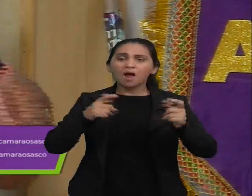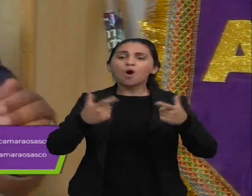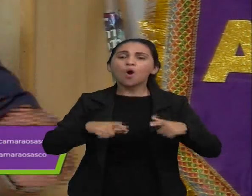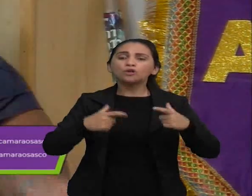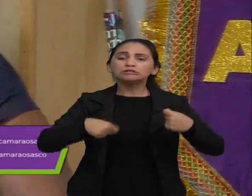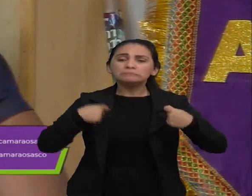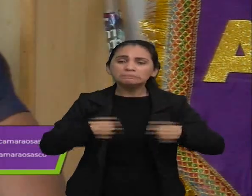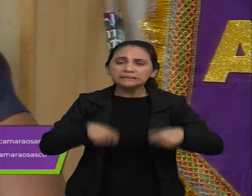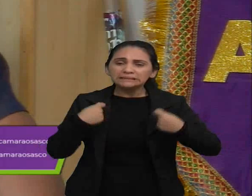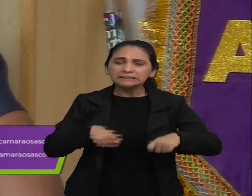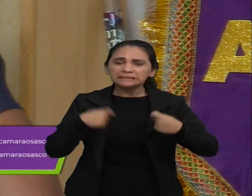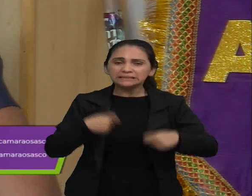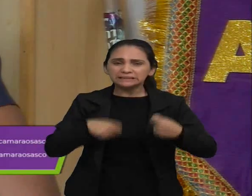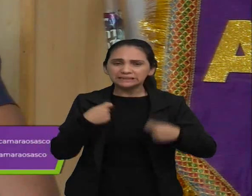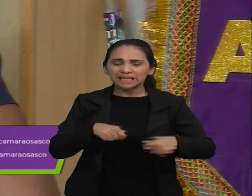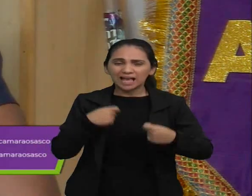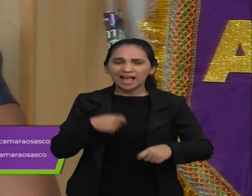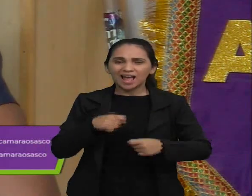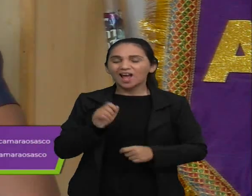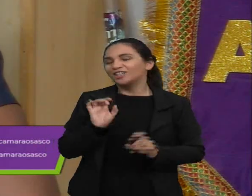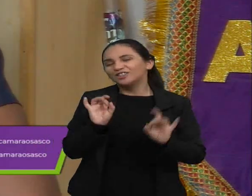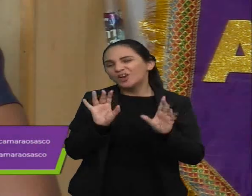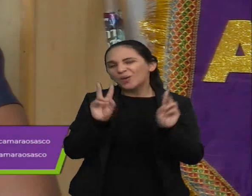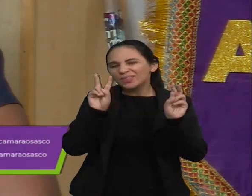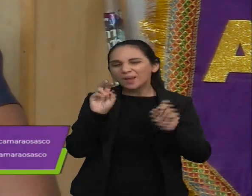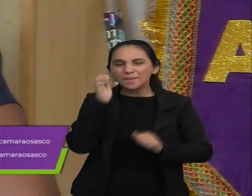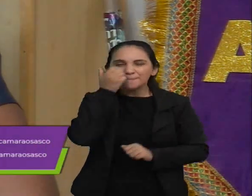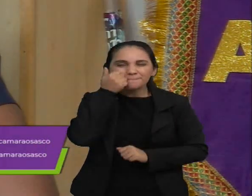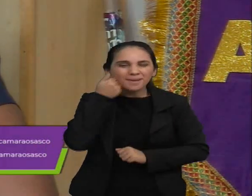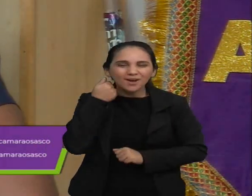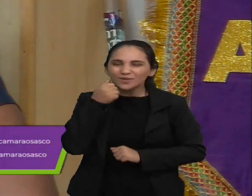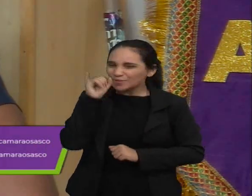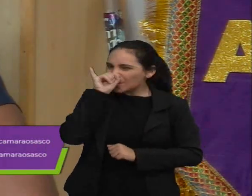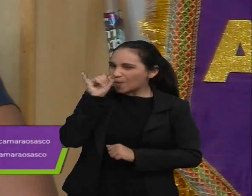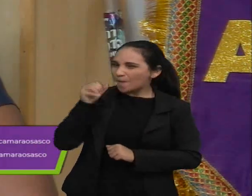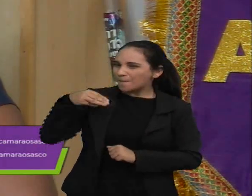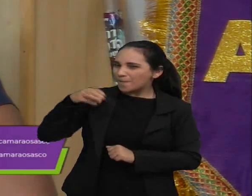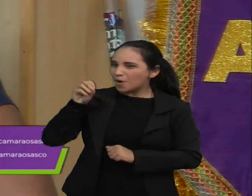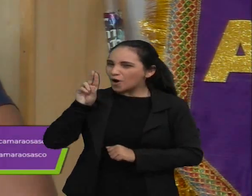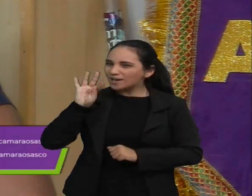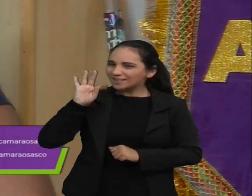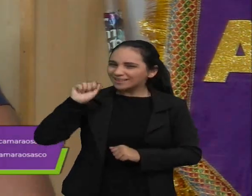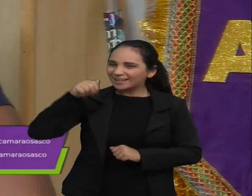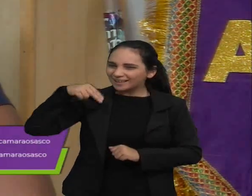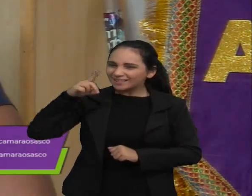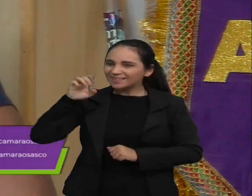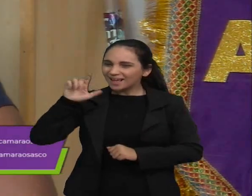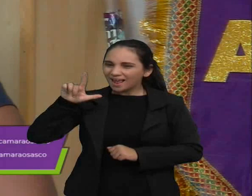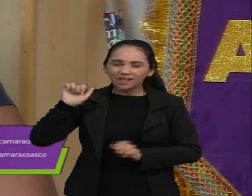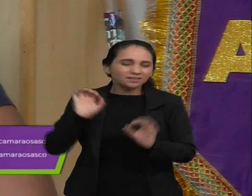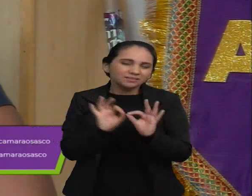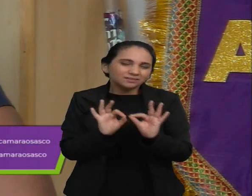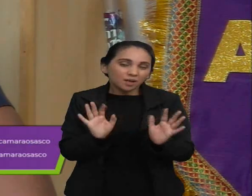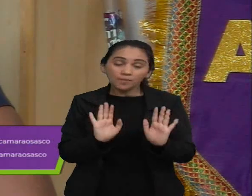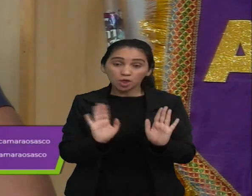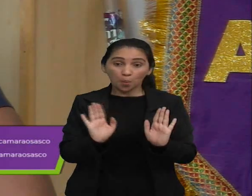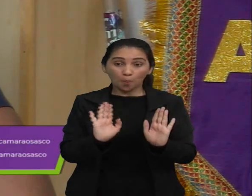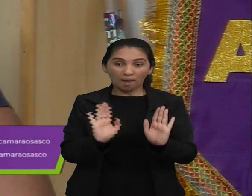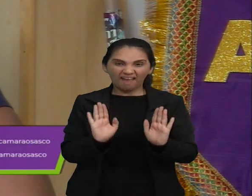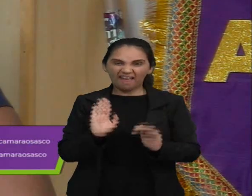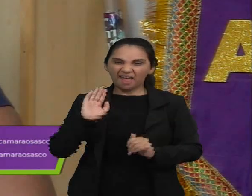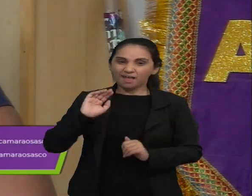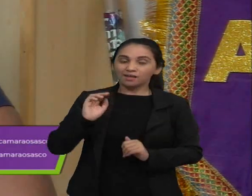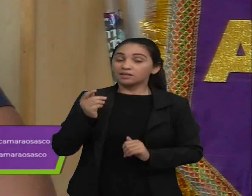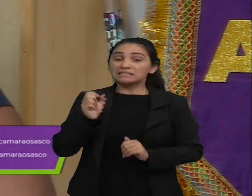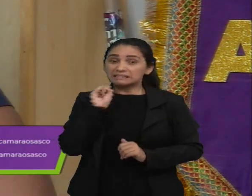for preciso pão mortandela pessoal só um significado que a gente fala da humildade de estar presente ali você entendeu porque